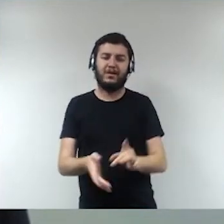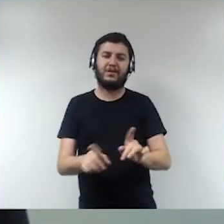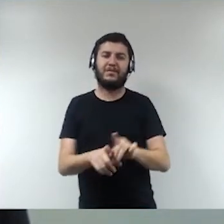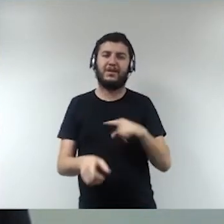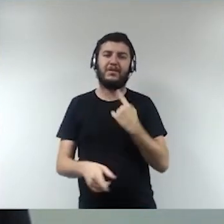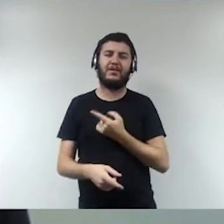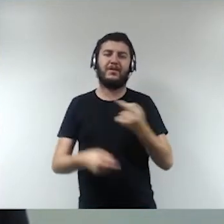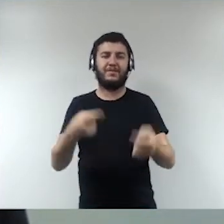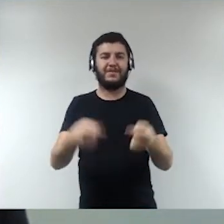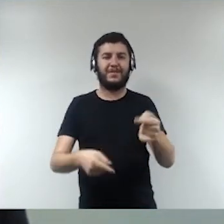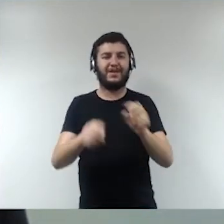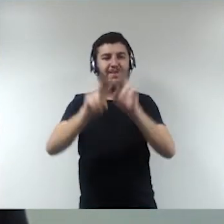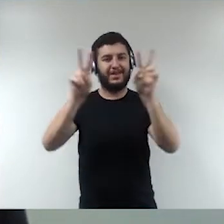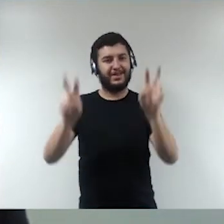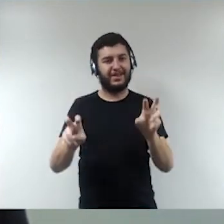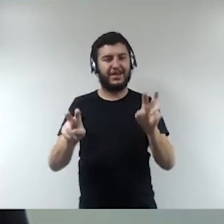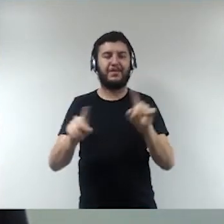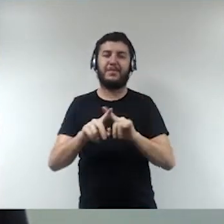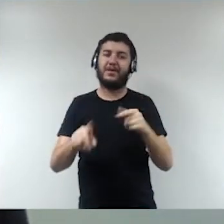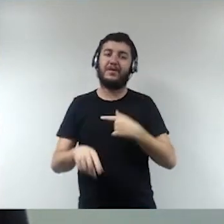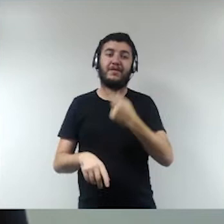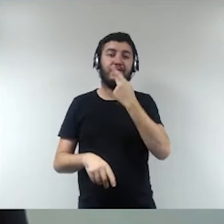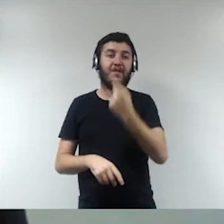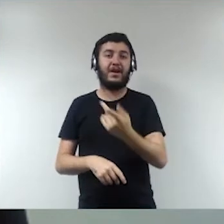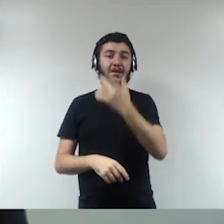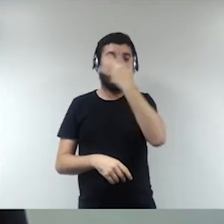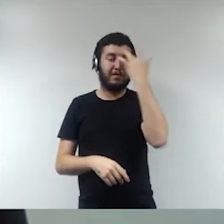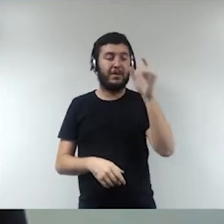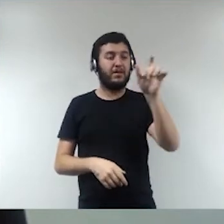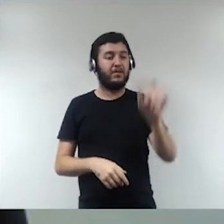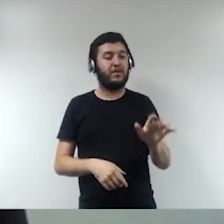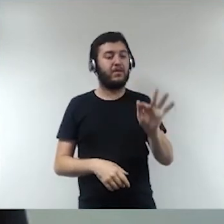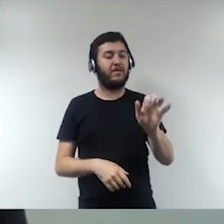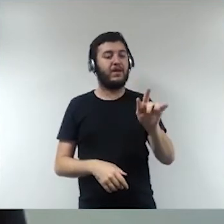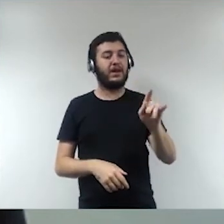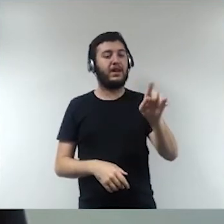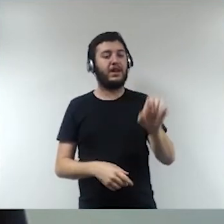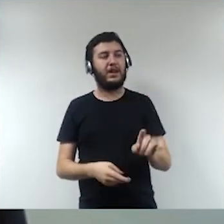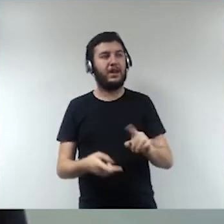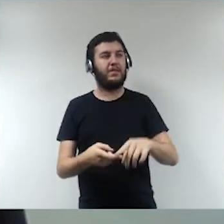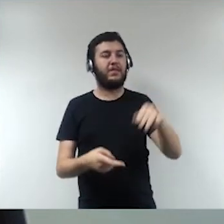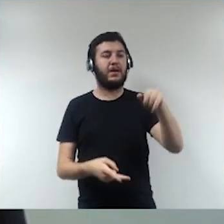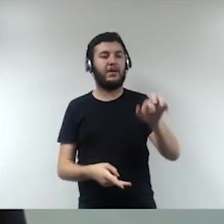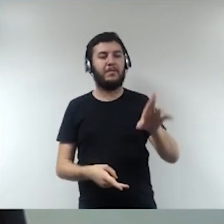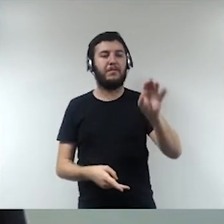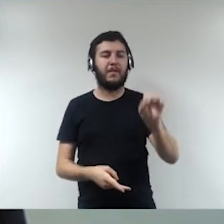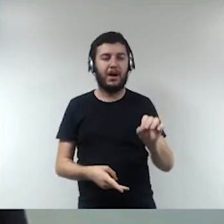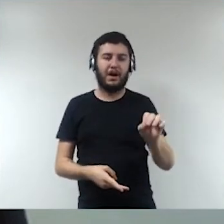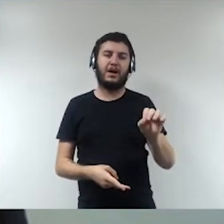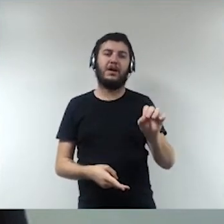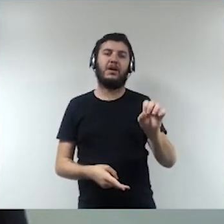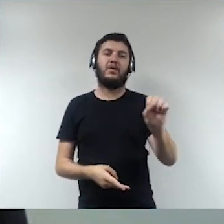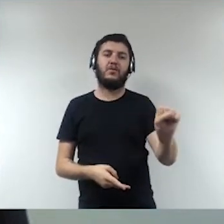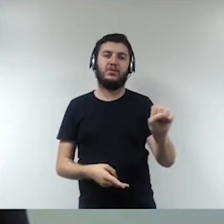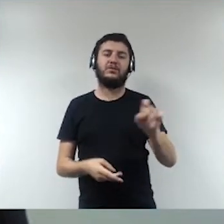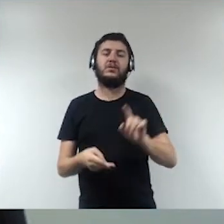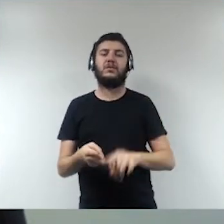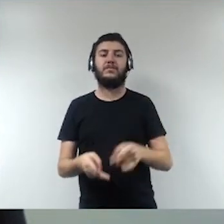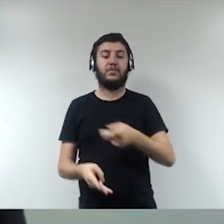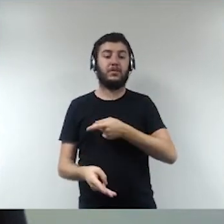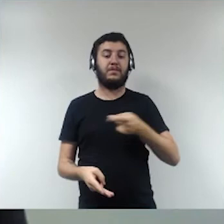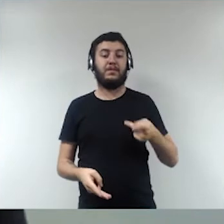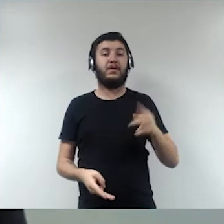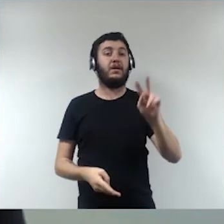E eu falo desses homens nas pessoas de Felipe Santa Cruz, de Marcos Vinícius Furtado Coelho, do